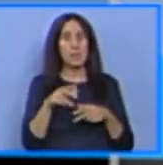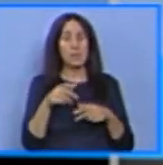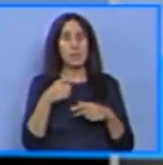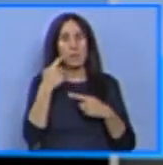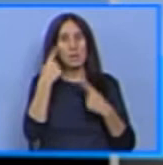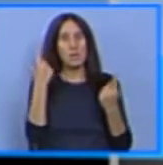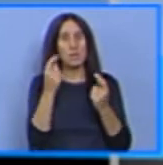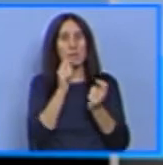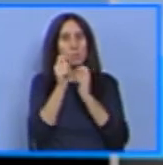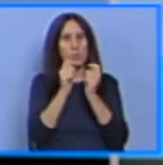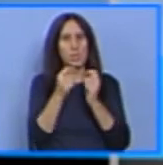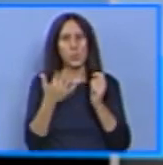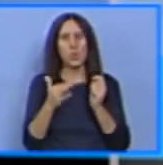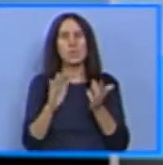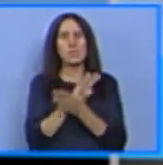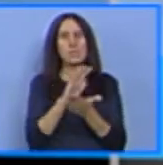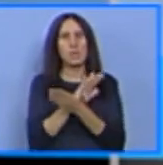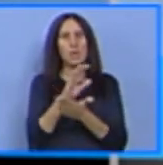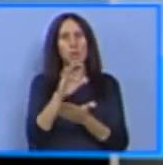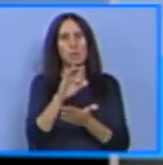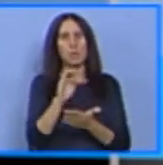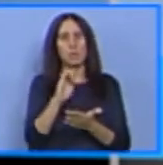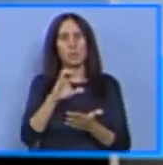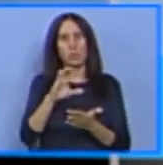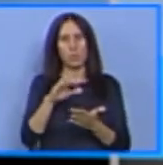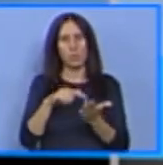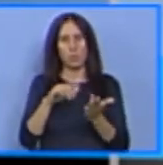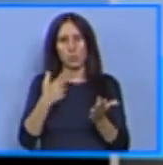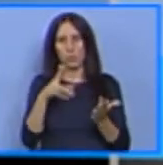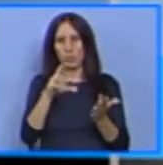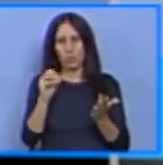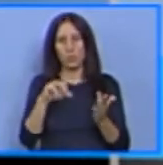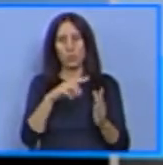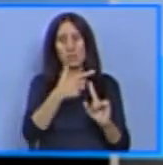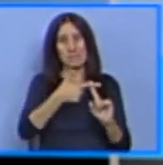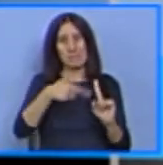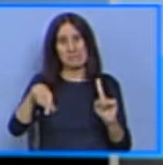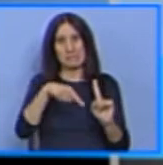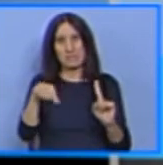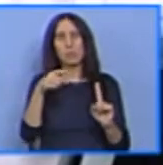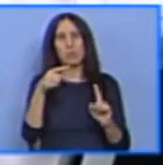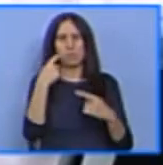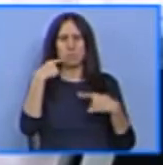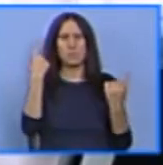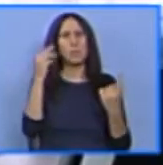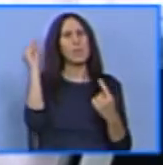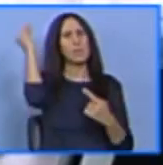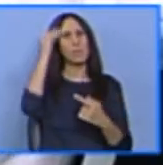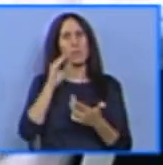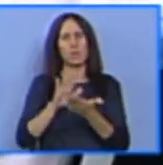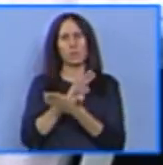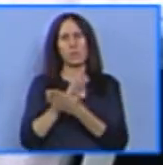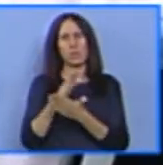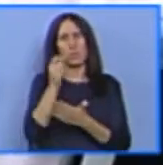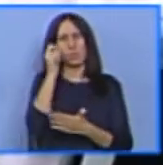em outubro de 1917, que causa grande impacto porque no fundo é um jornal de tradição republicana, um jornalista que se tinha